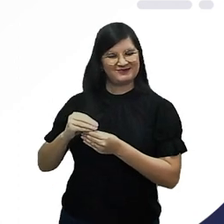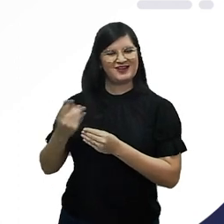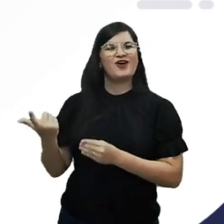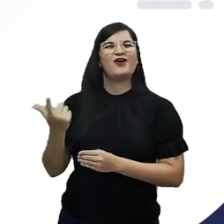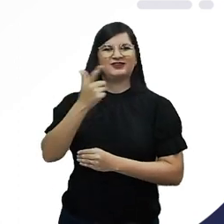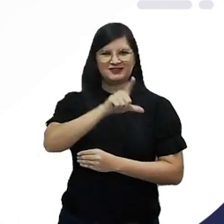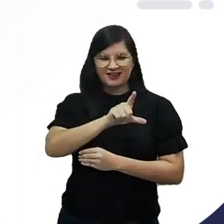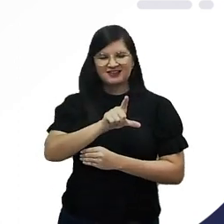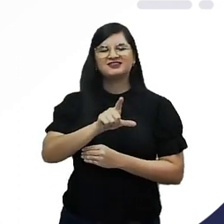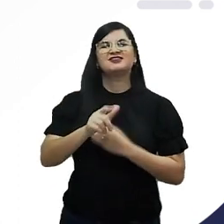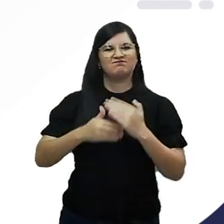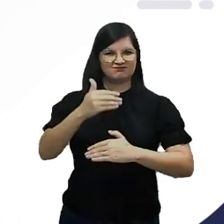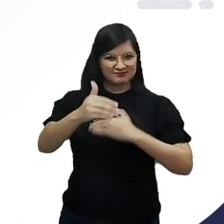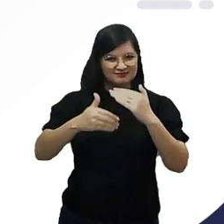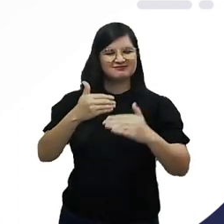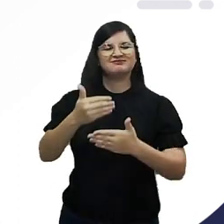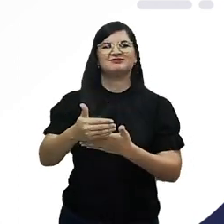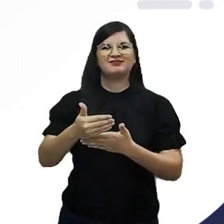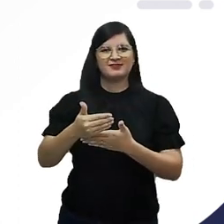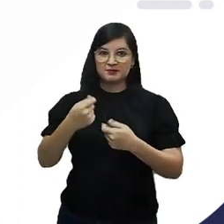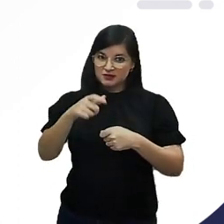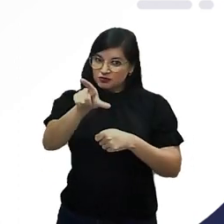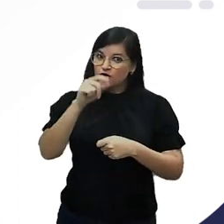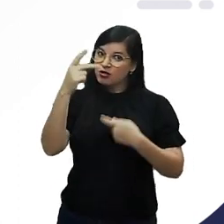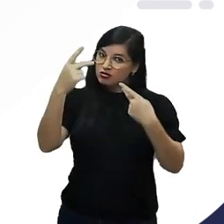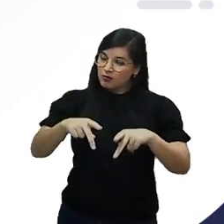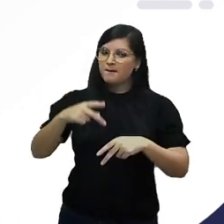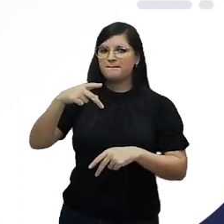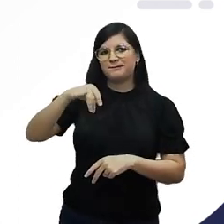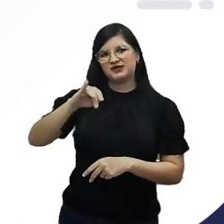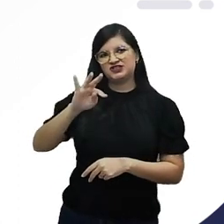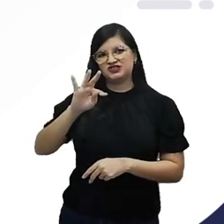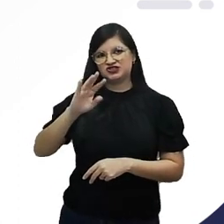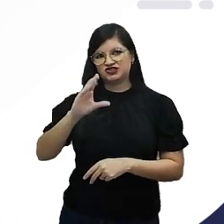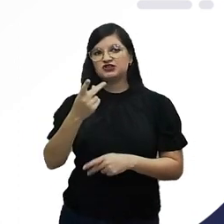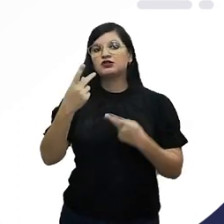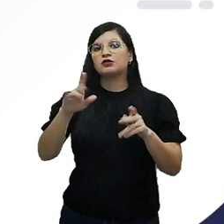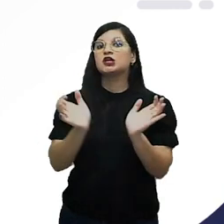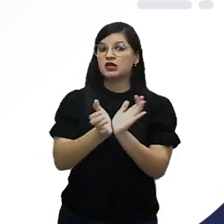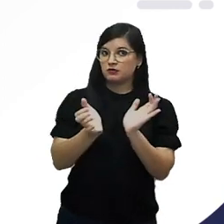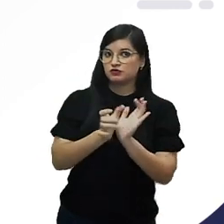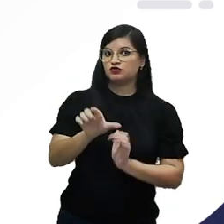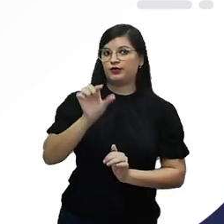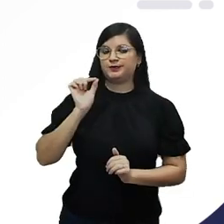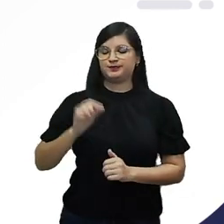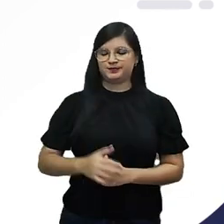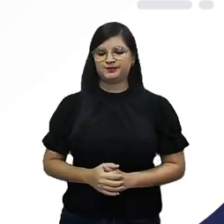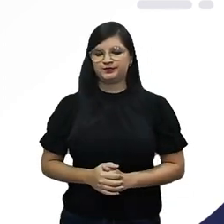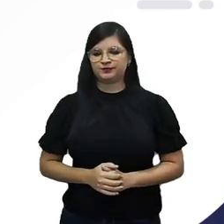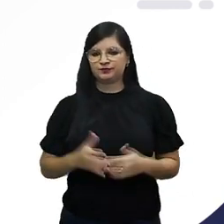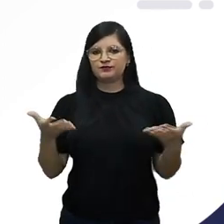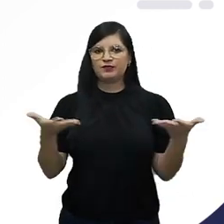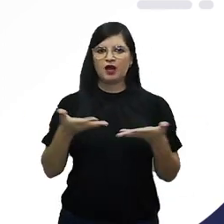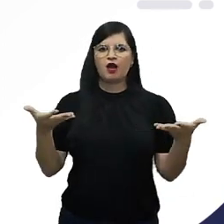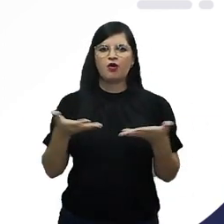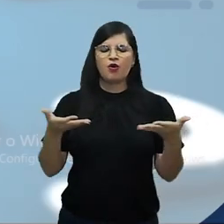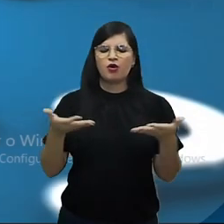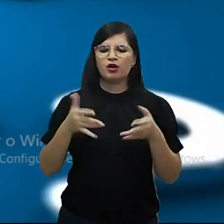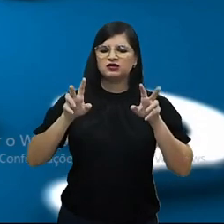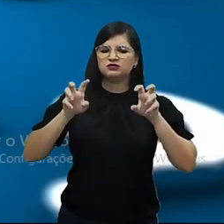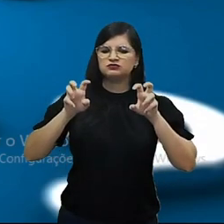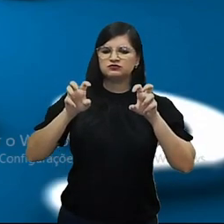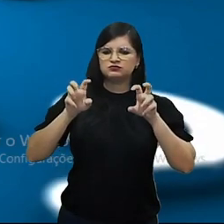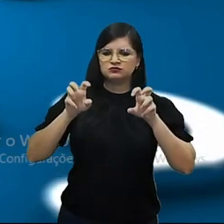complementa, isso ajuda bastante. Traga isso dentro do seu pitch, fale qual é o seu time. E aí a gente entra num tópico,